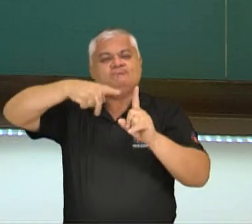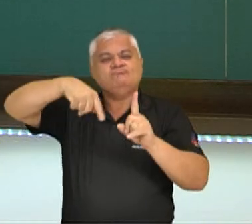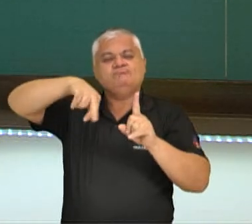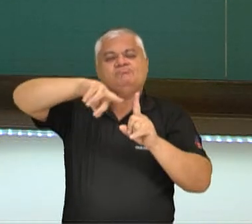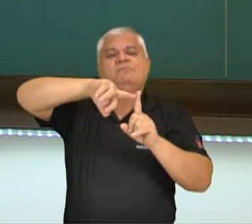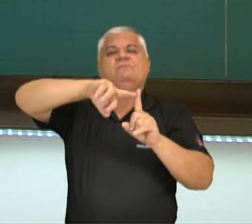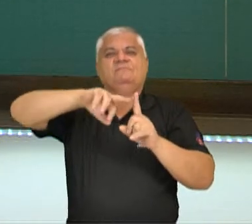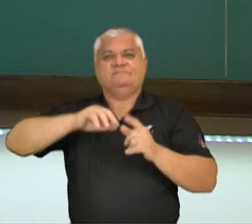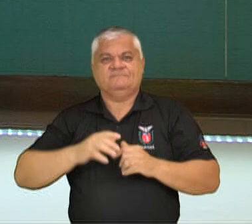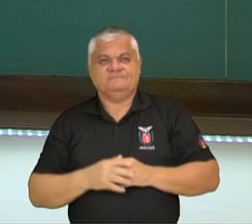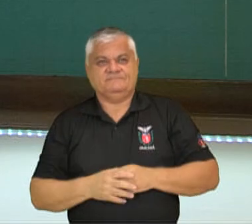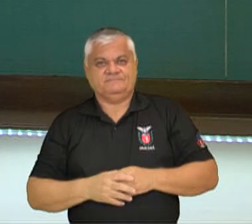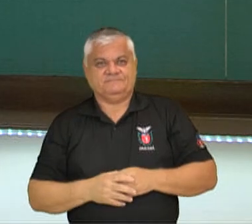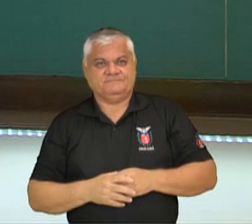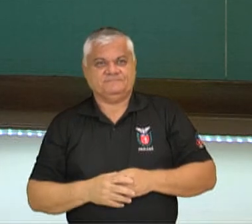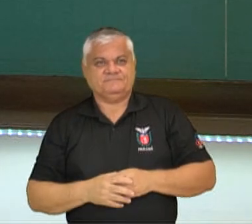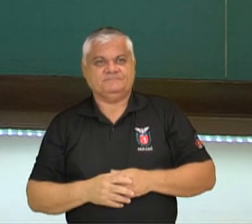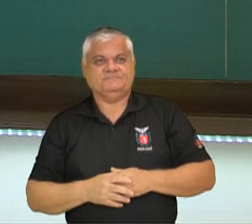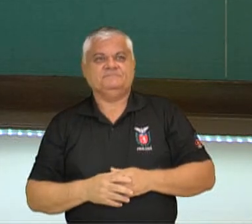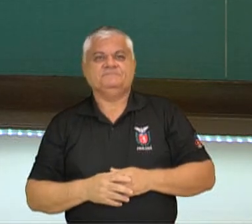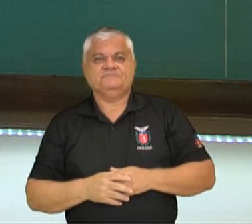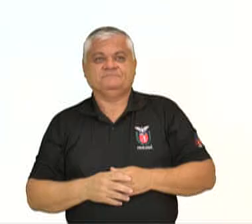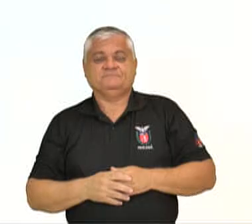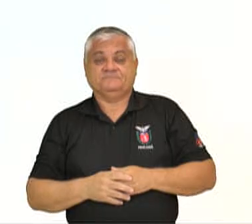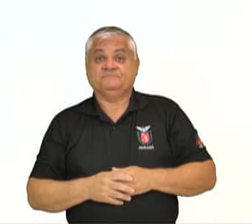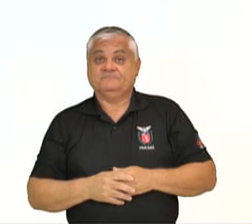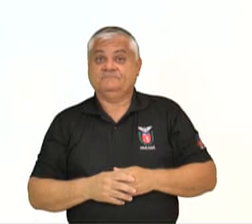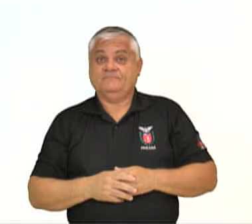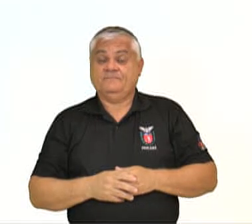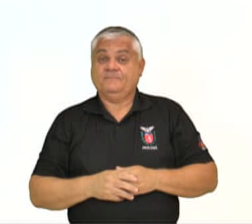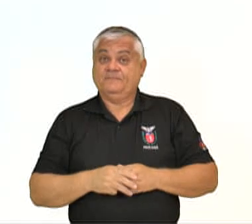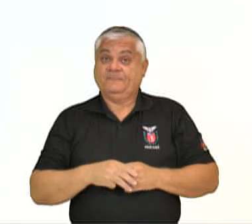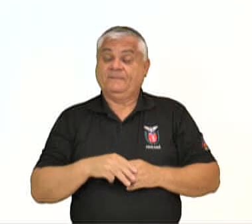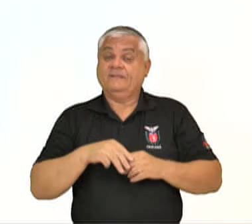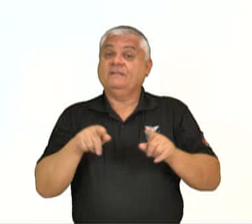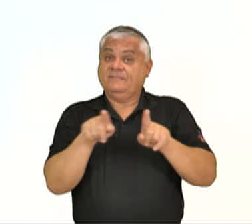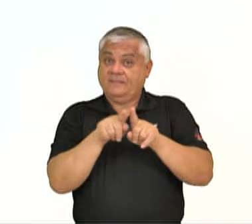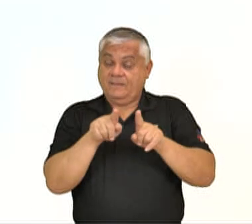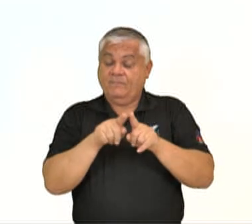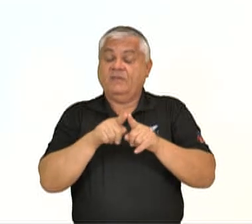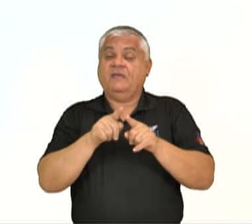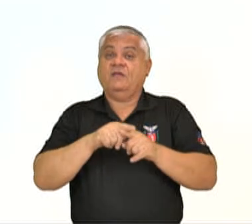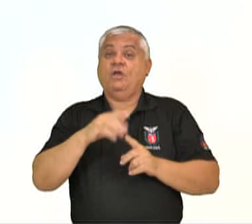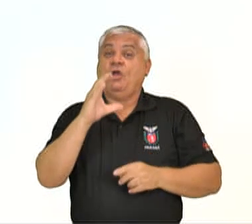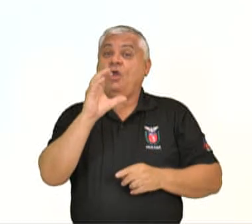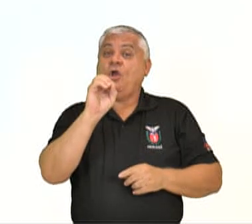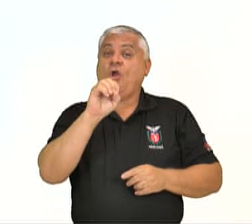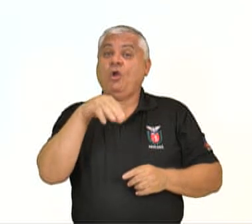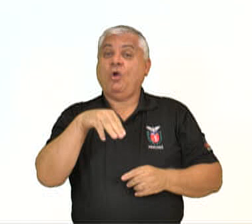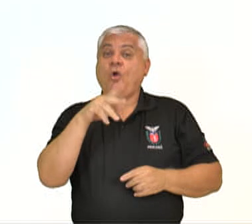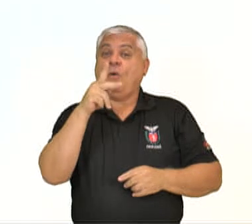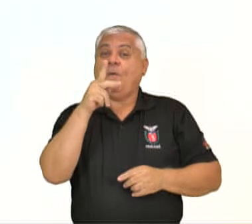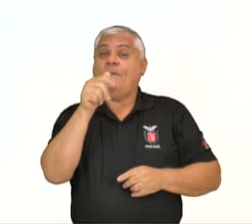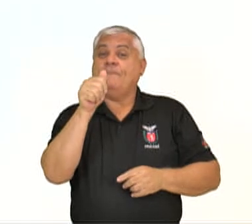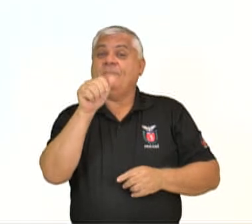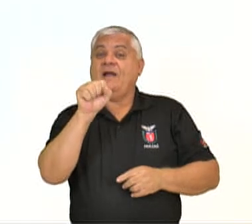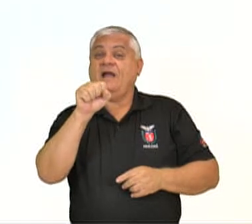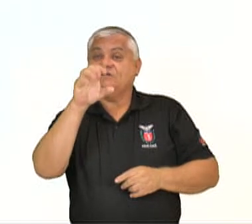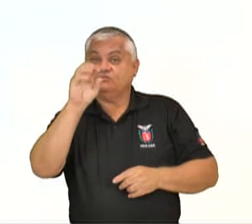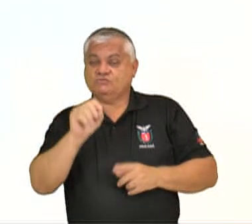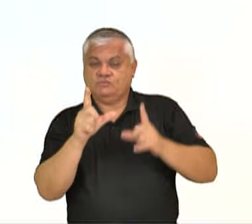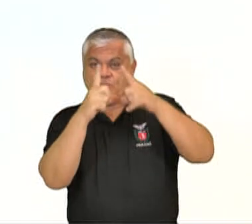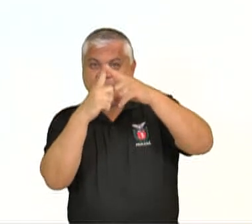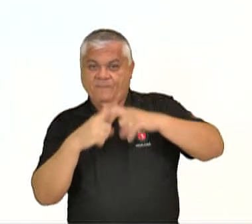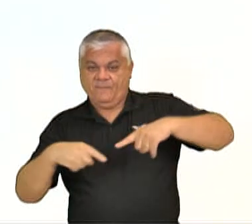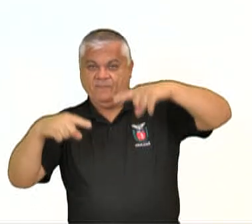do meu adversário, ok? A meia-lua de compasso, também, se a gente pensar, né, meia-lua vai ser um